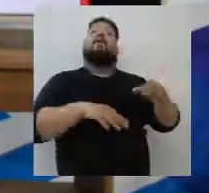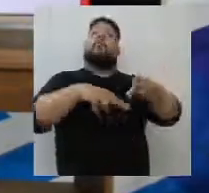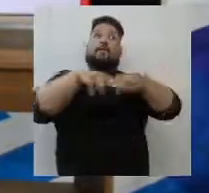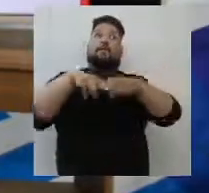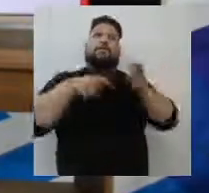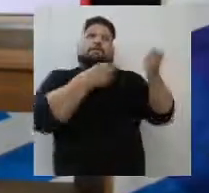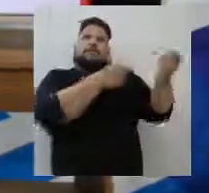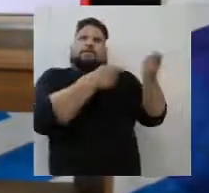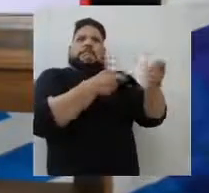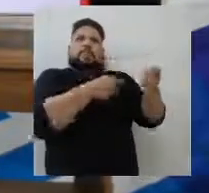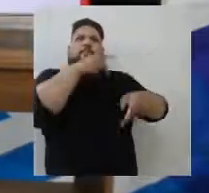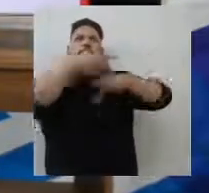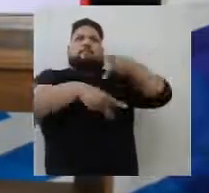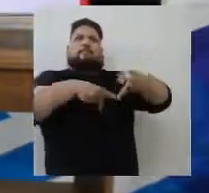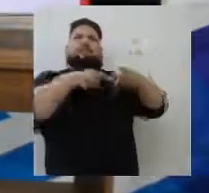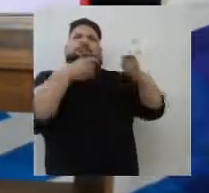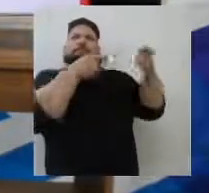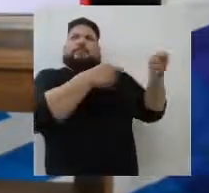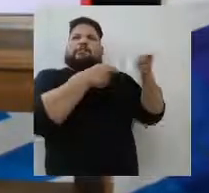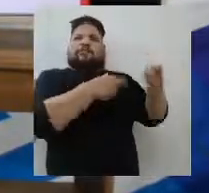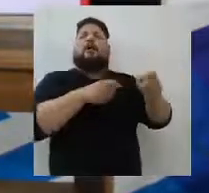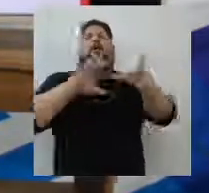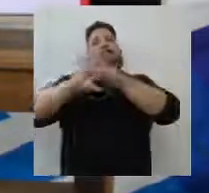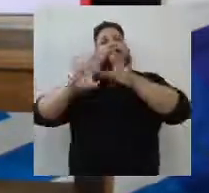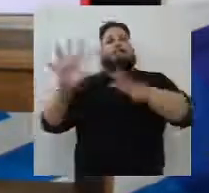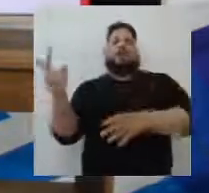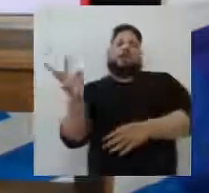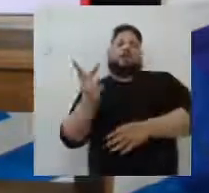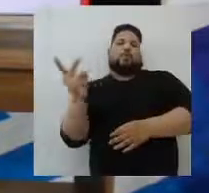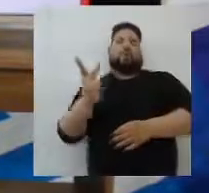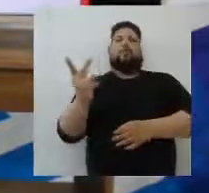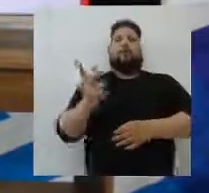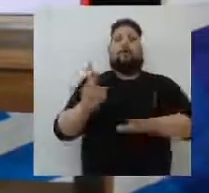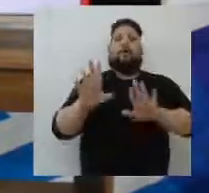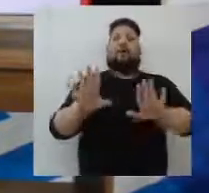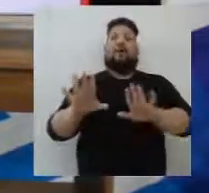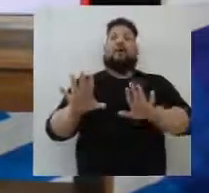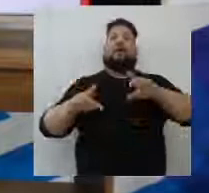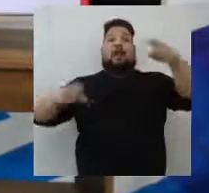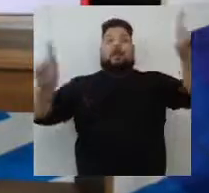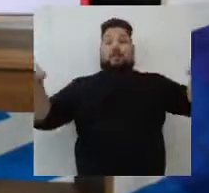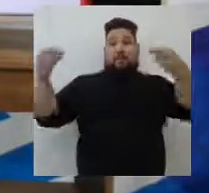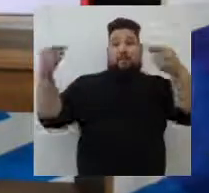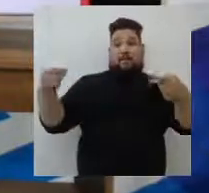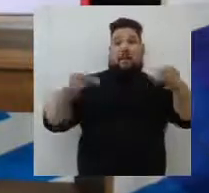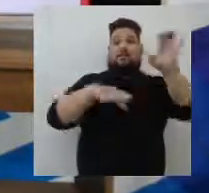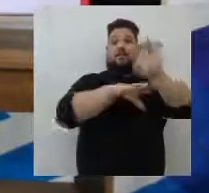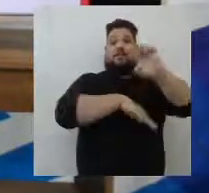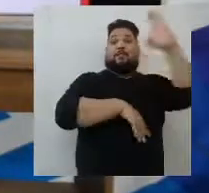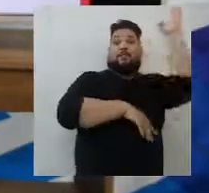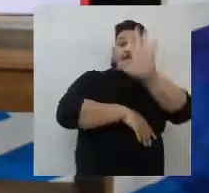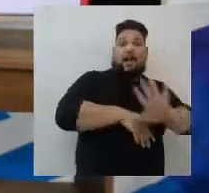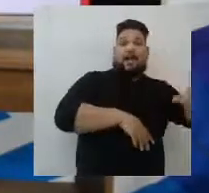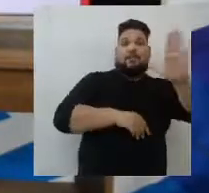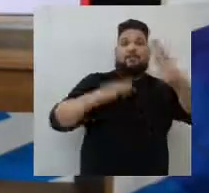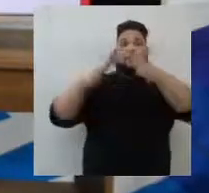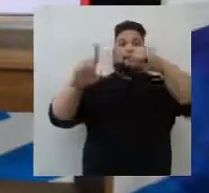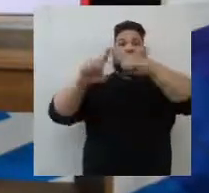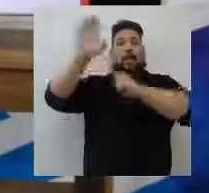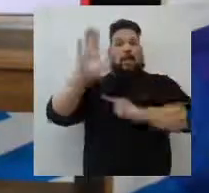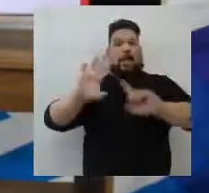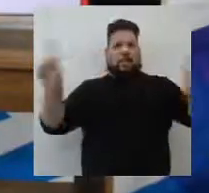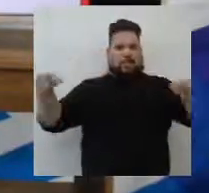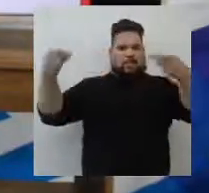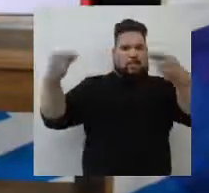os bispos, mas a questão religiosa entre o Estado brasileiro e a Santa Sé vai permanecer.